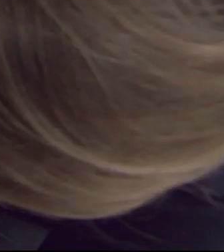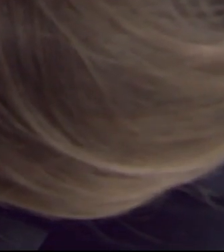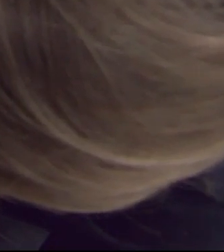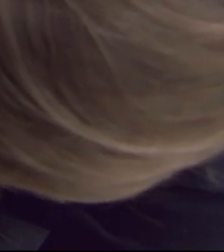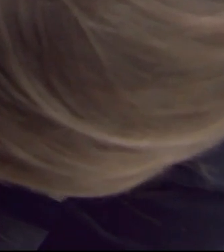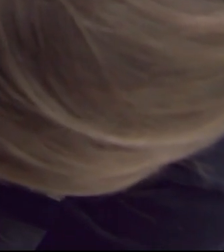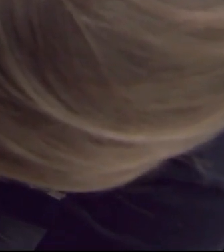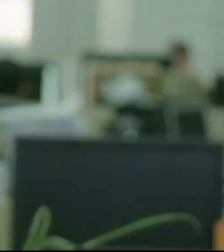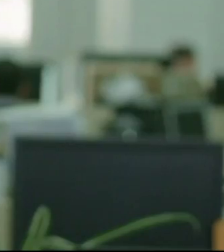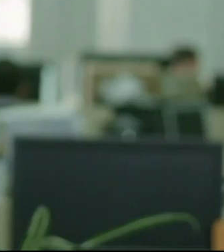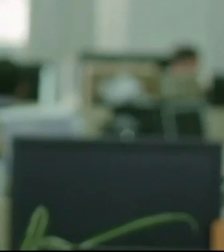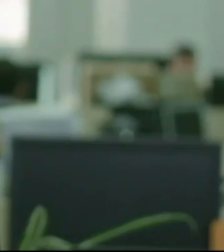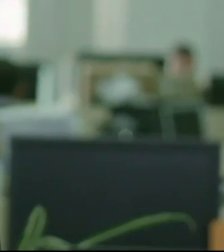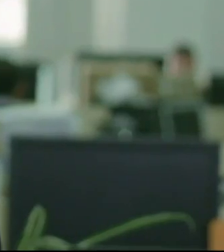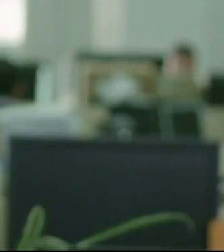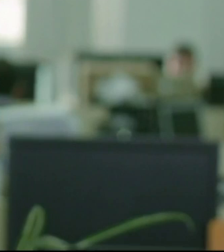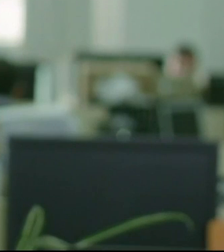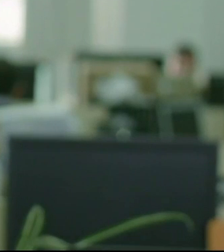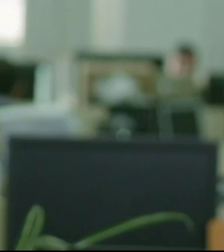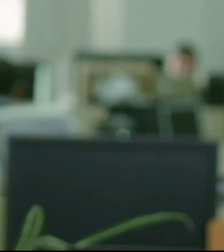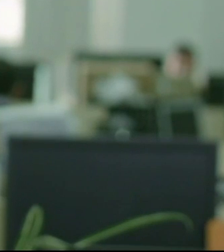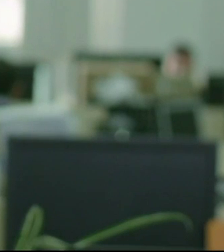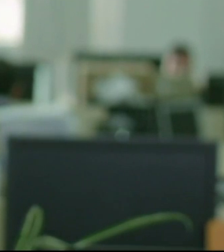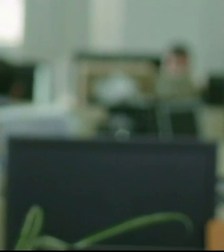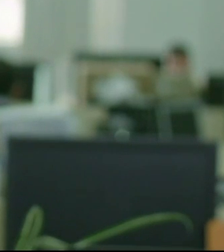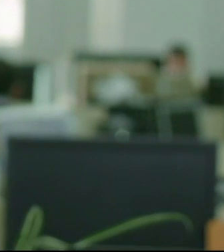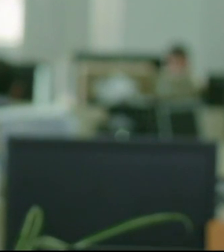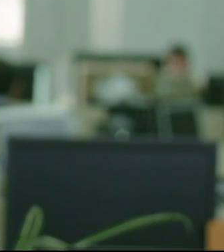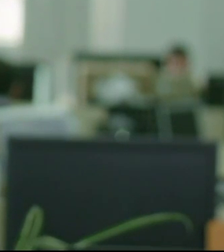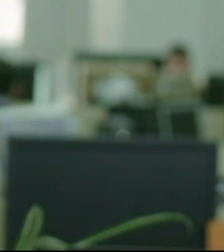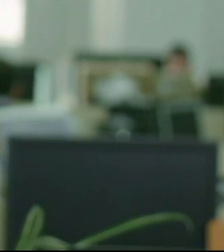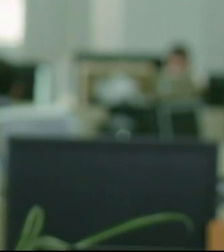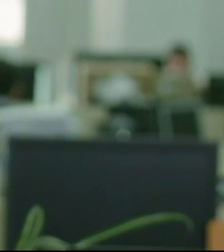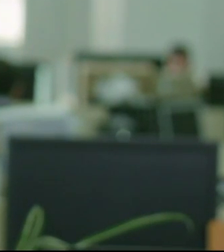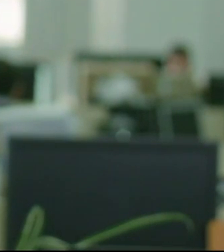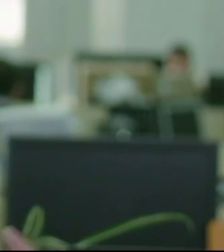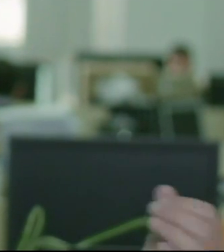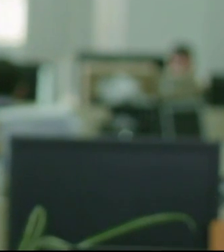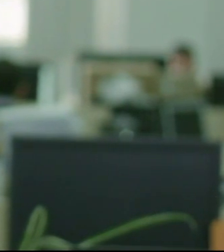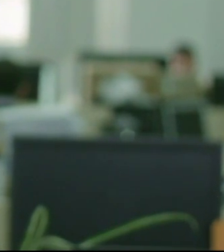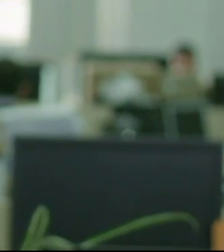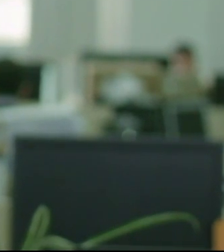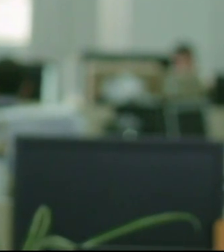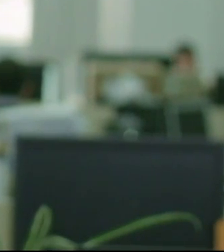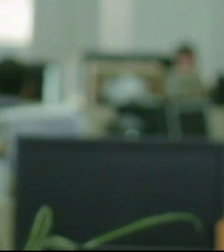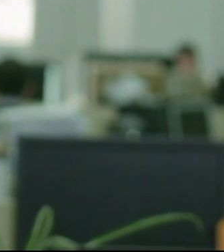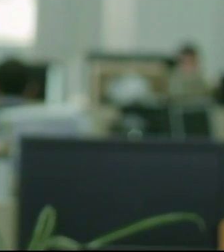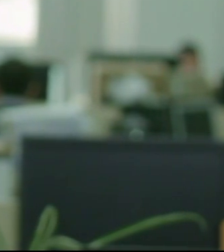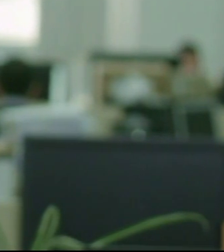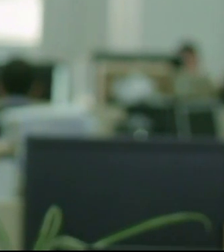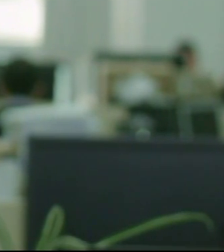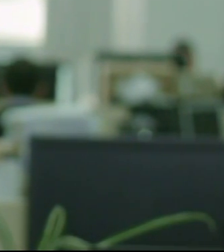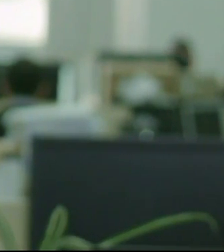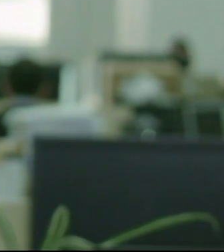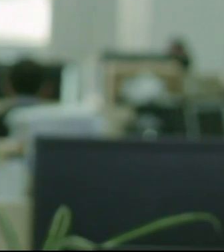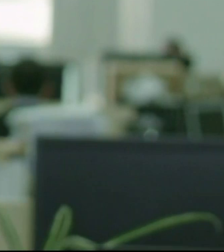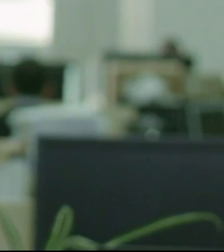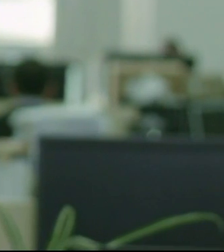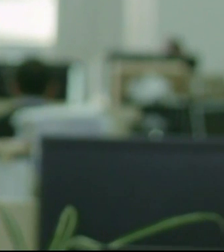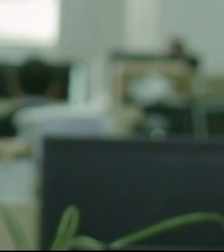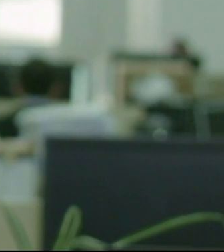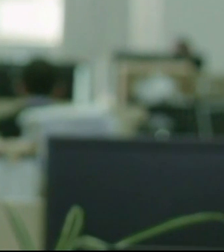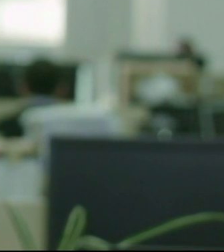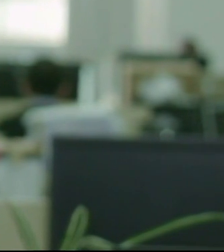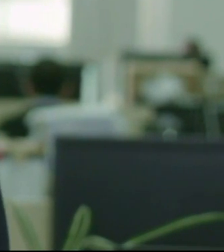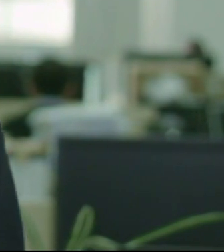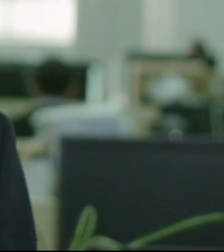nesse nessa agora nós estamos aumentando o número de lages semanais com os facilitadores que a gente começou a fazer em junho e você vai receber um